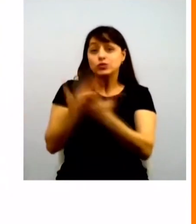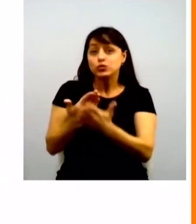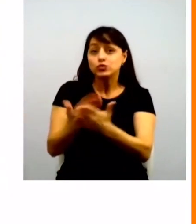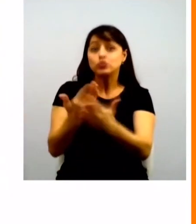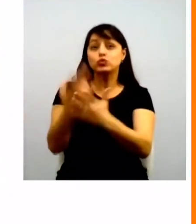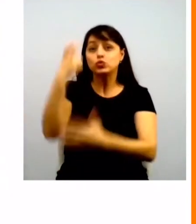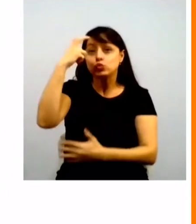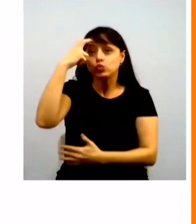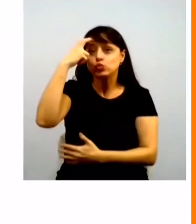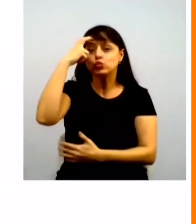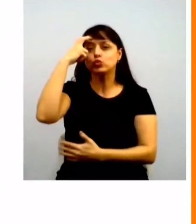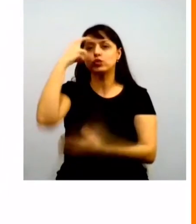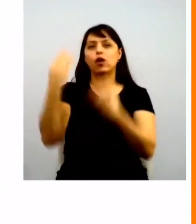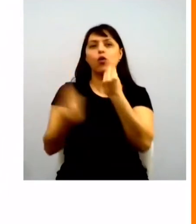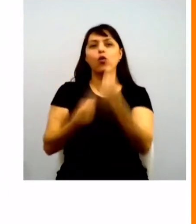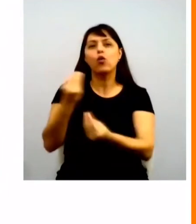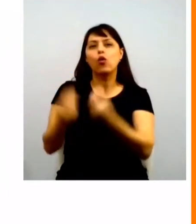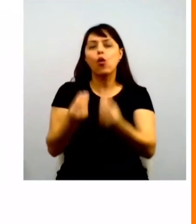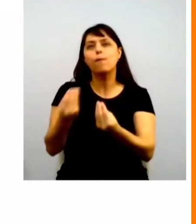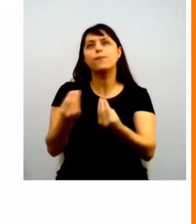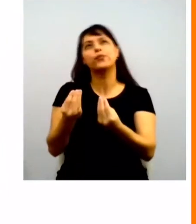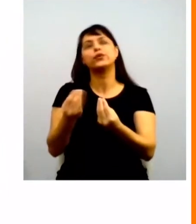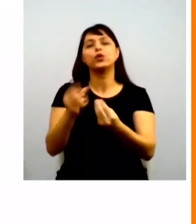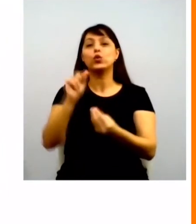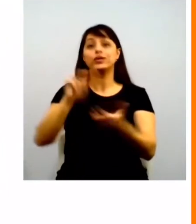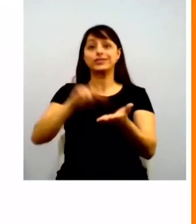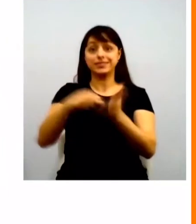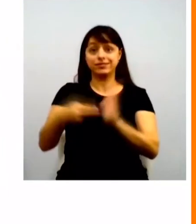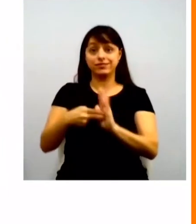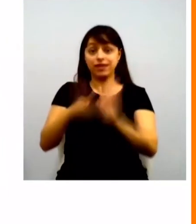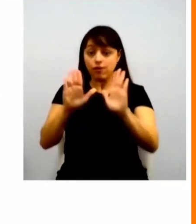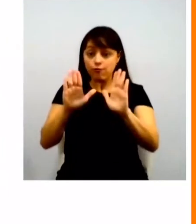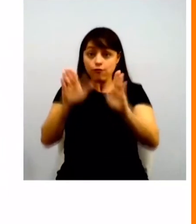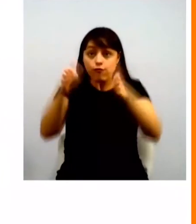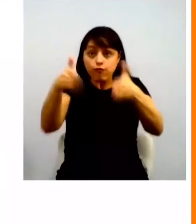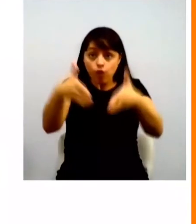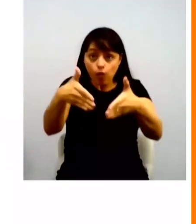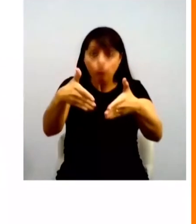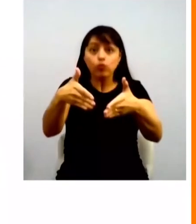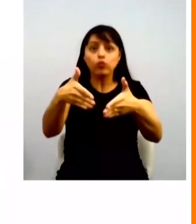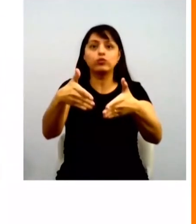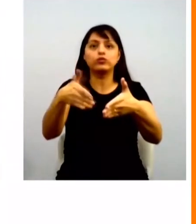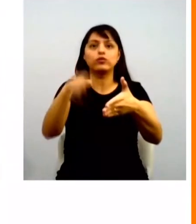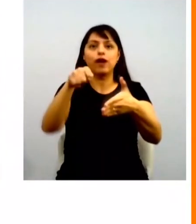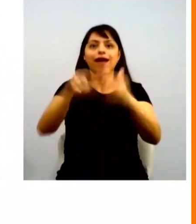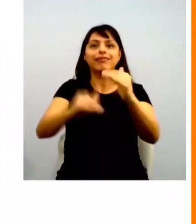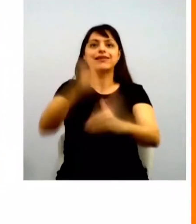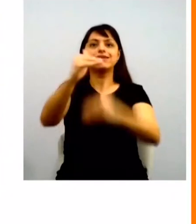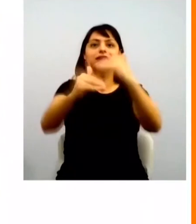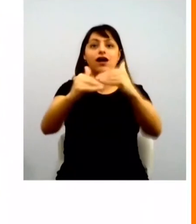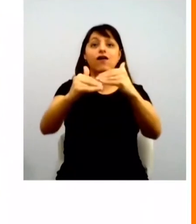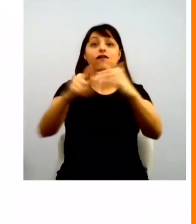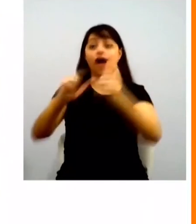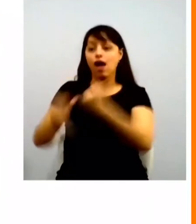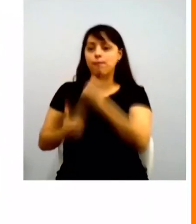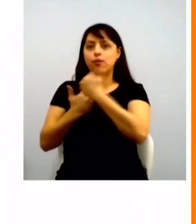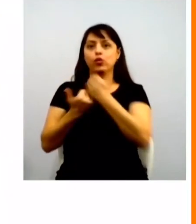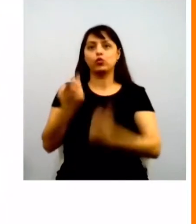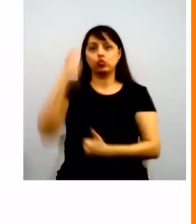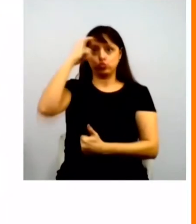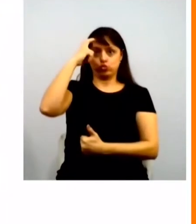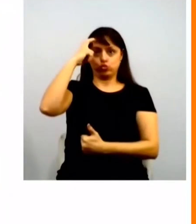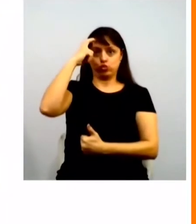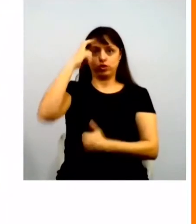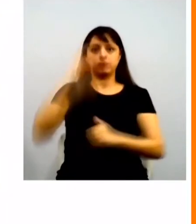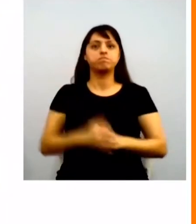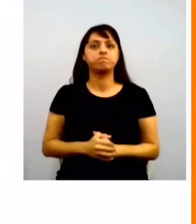o Enfoque Cultural para o Desenvolução cultural Neste enfoque cultural para o Desenvolução, depois de diferentes